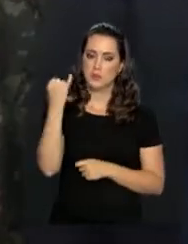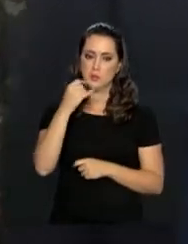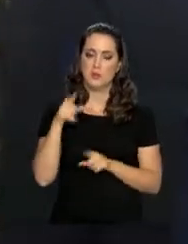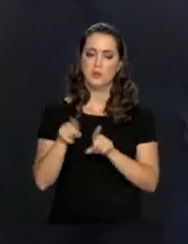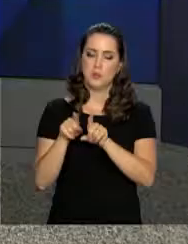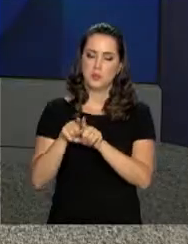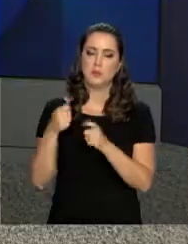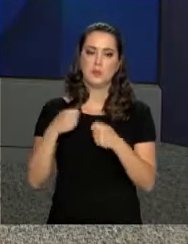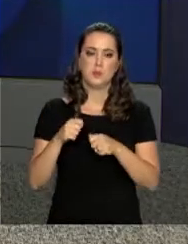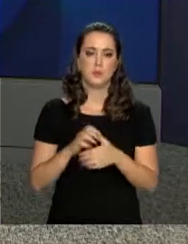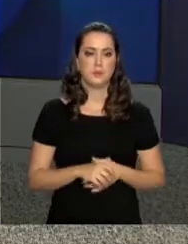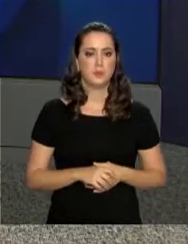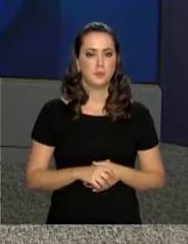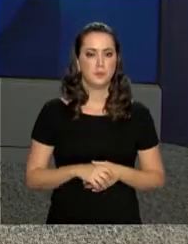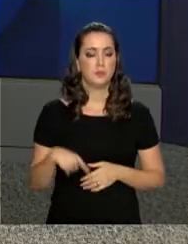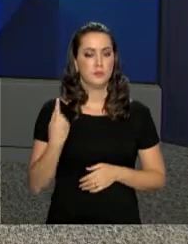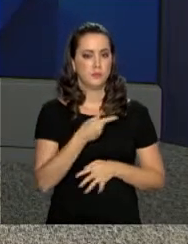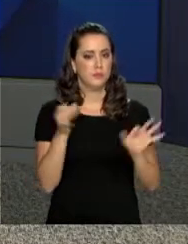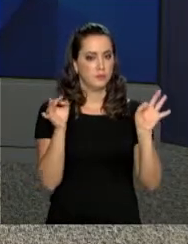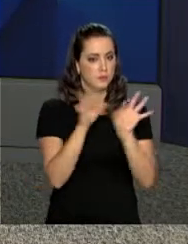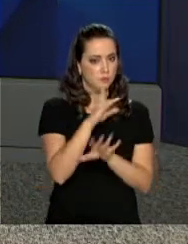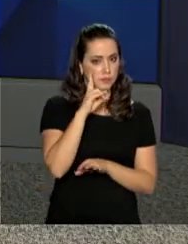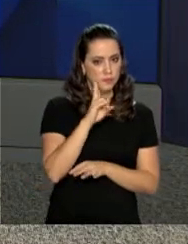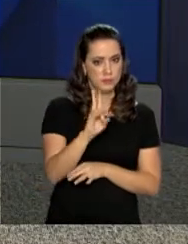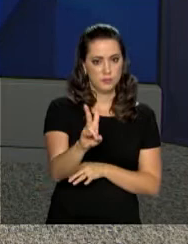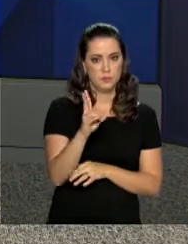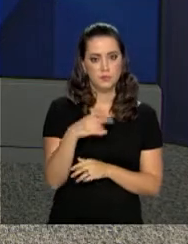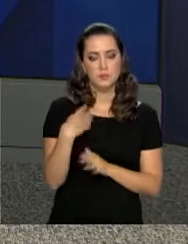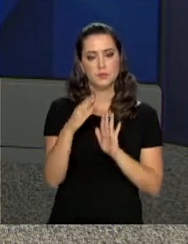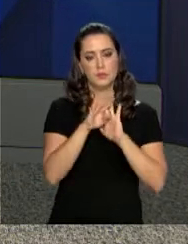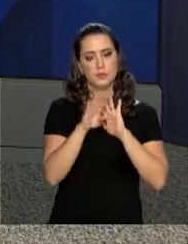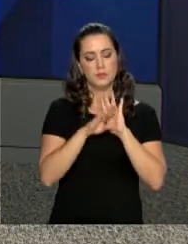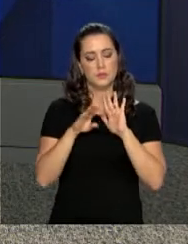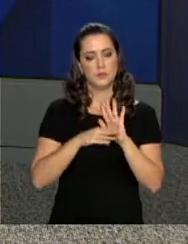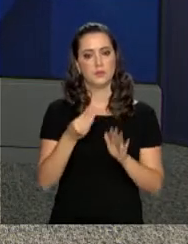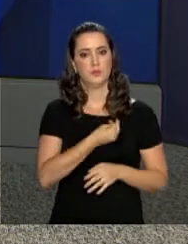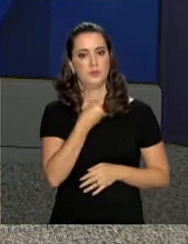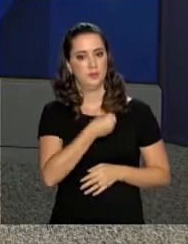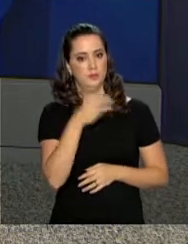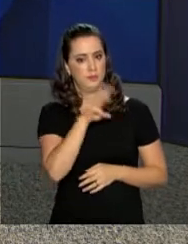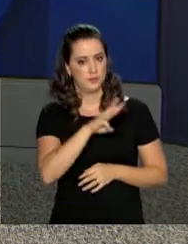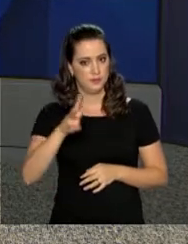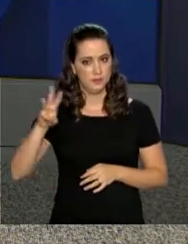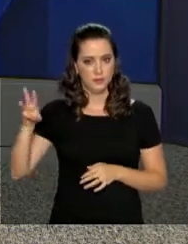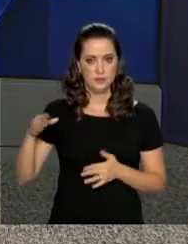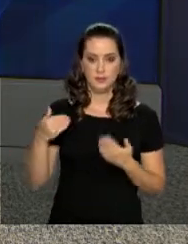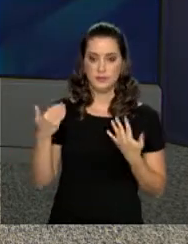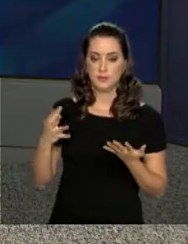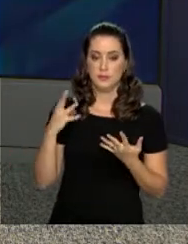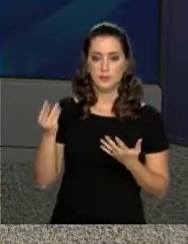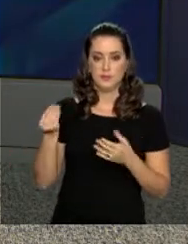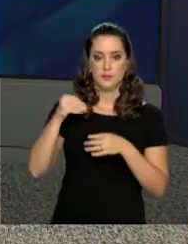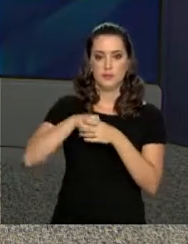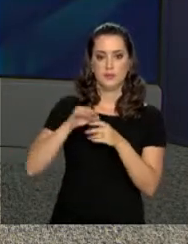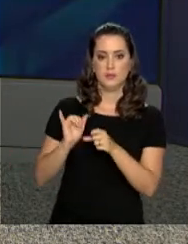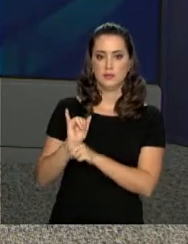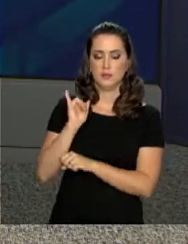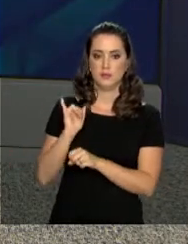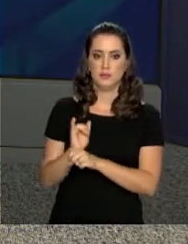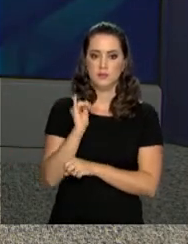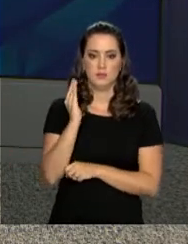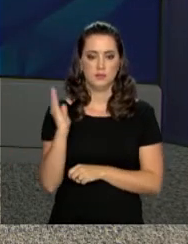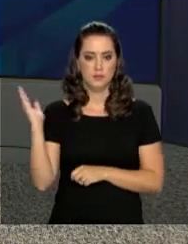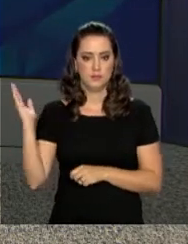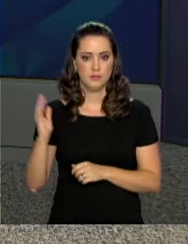também precisam. Nós ficamos por aqui. Você acompanha a nossa programação ao vivo pelo site da NBR e todas as